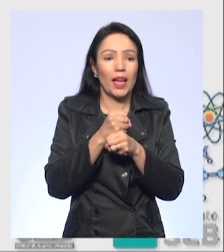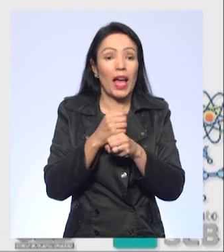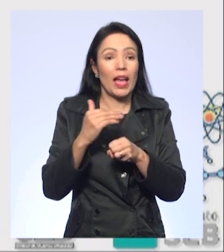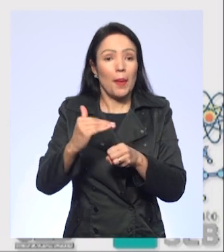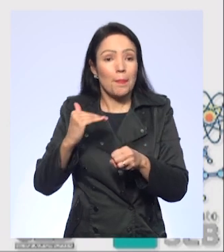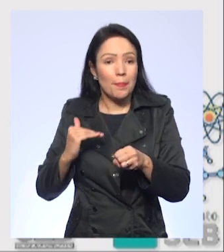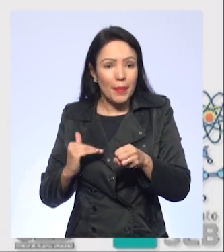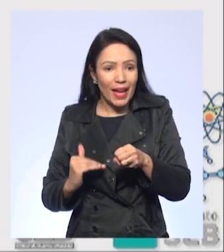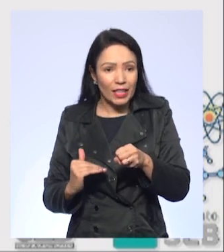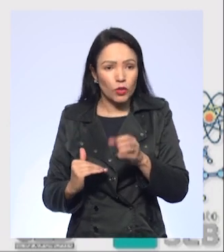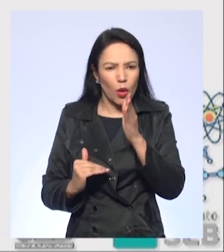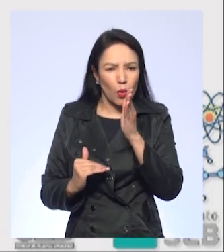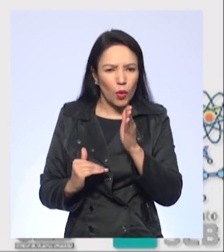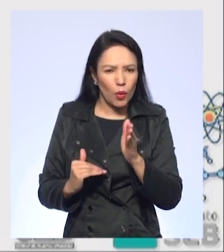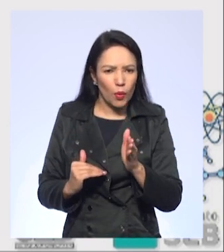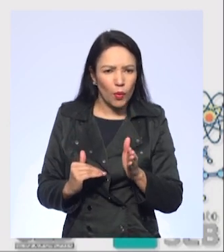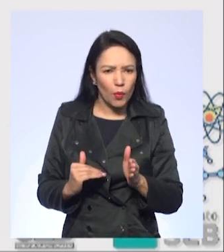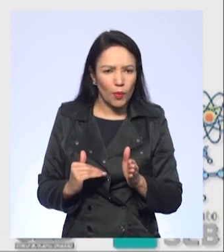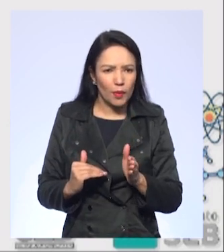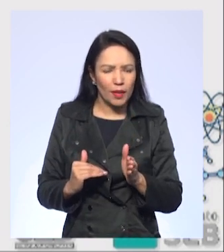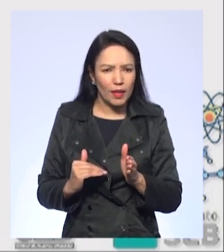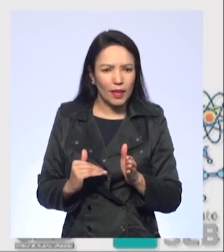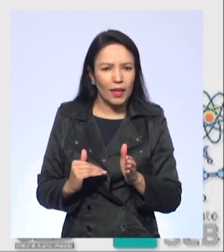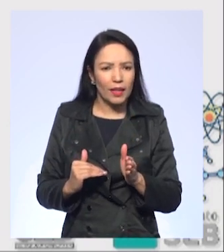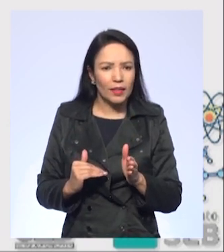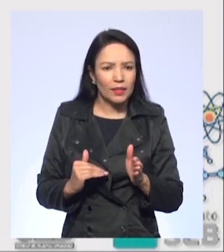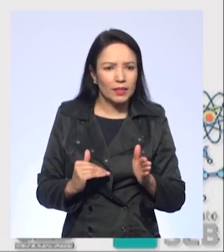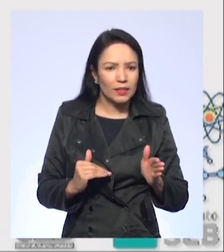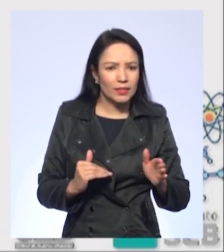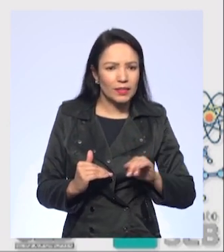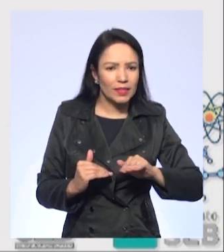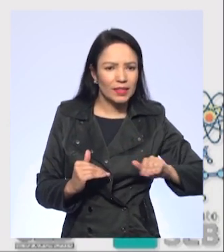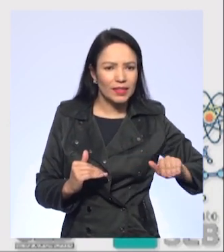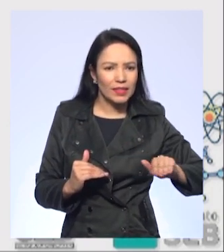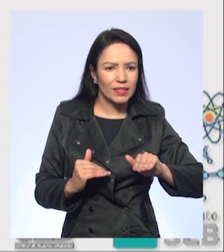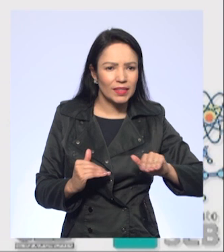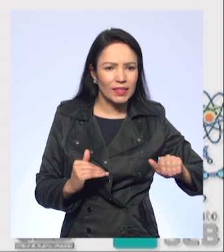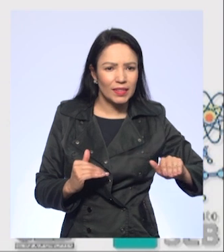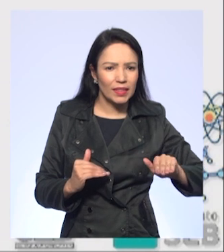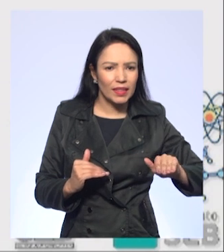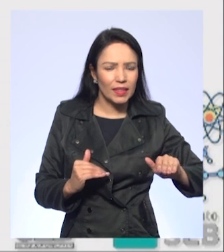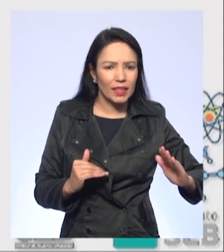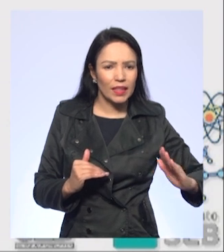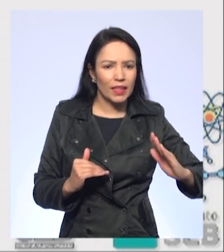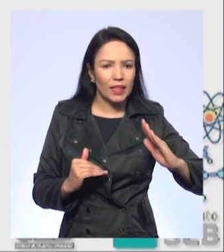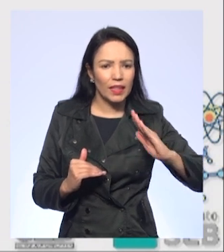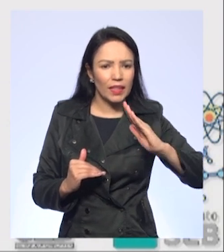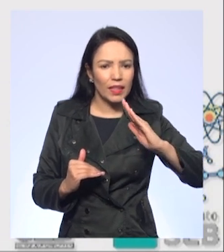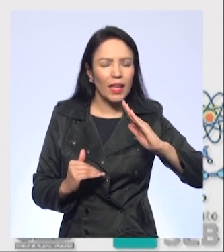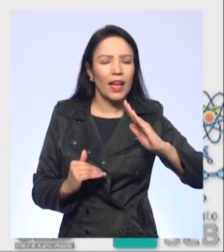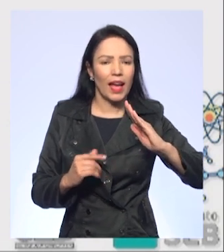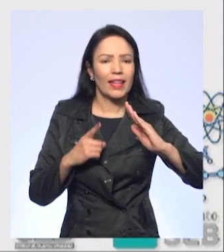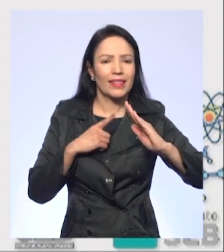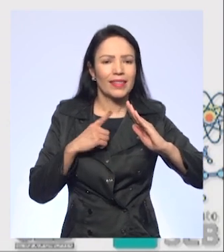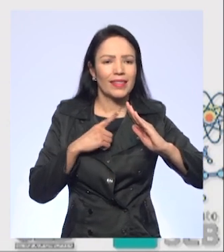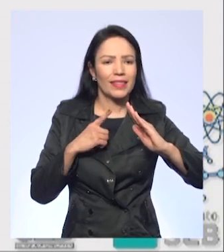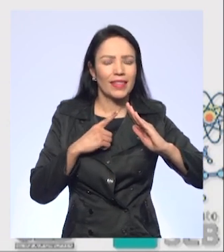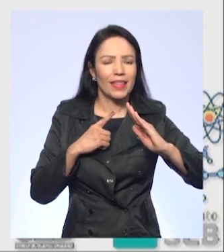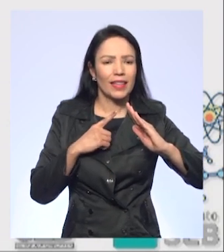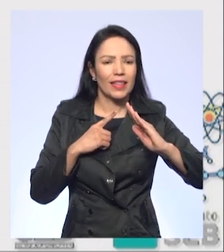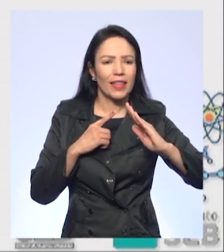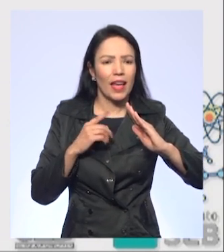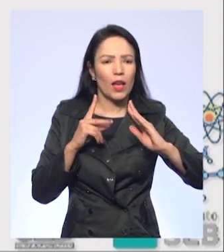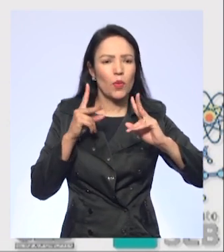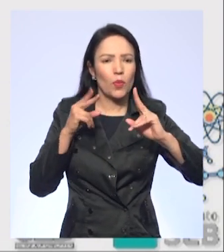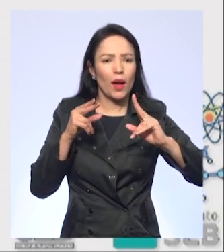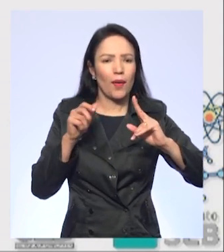essa segunda reta perpendicular tracejada, que indica a distância entre a reta do meio e a última retinha paralela, que